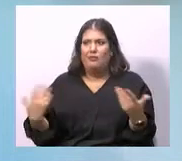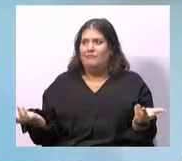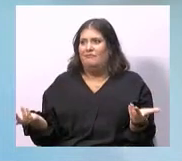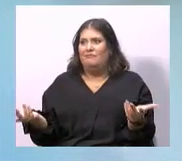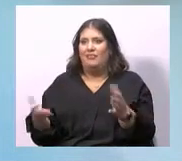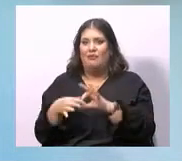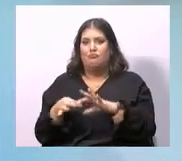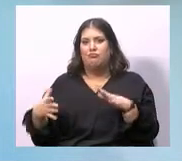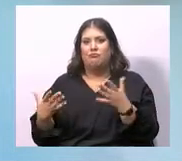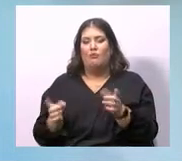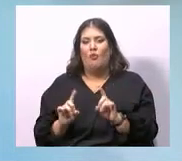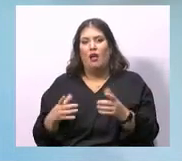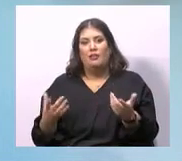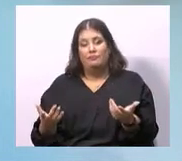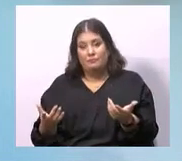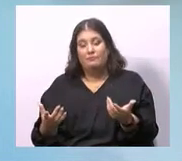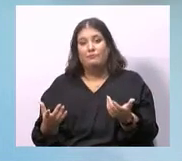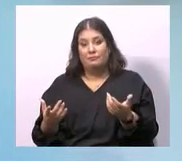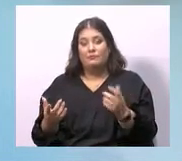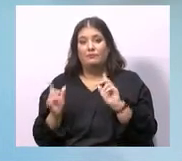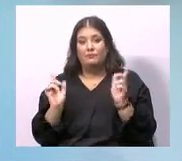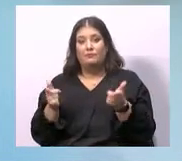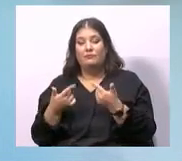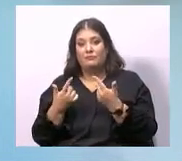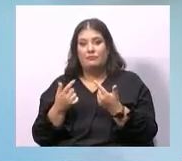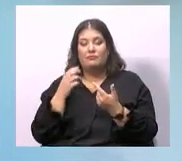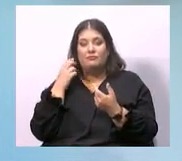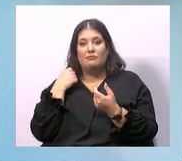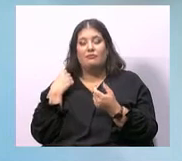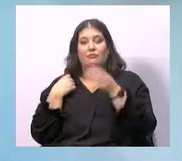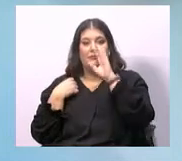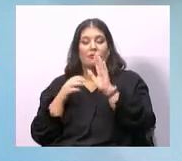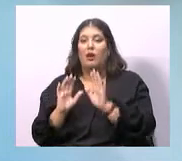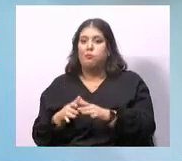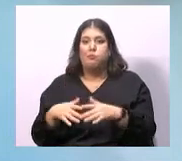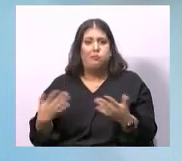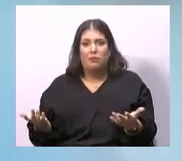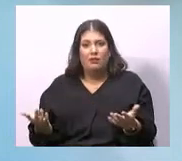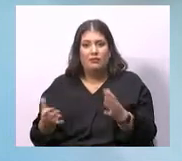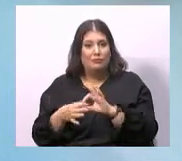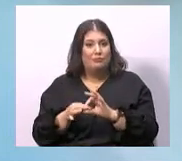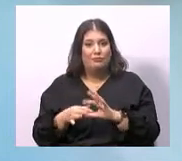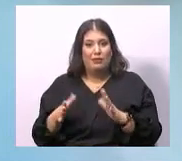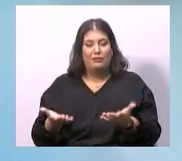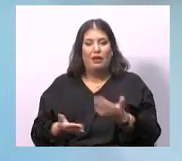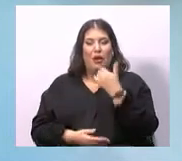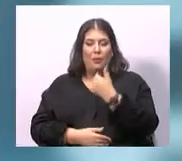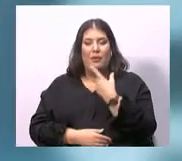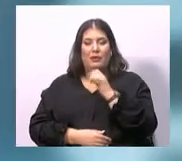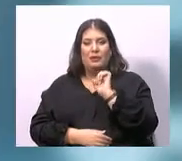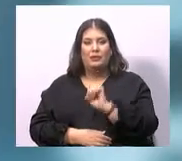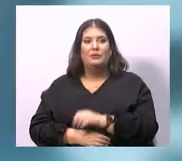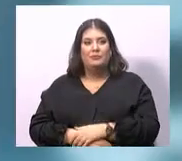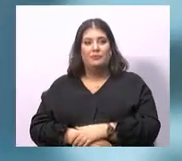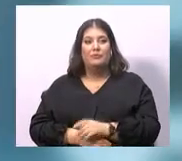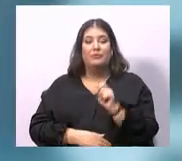não faz sentido nenhum estarmos a fazer umas palmilhas para quem delas não necessite. Claro. Não é? Muito bem, muito obrigada pela sua questão. Temos